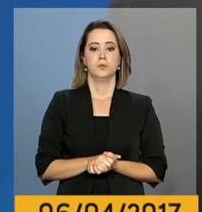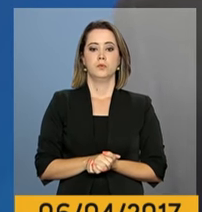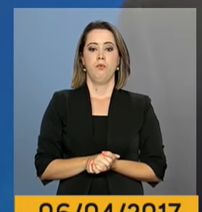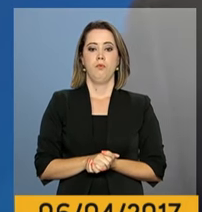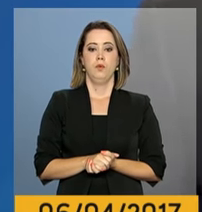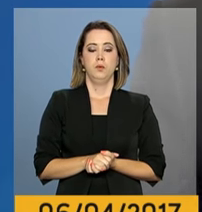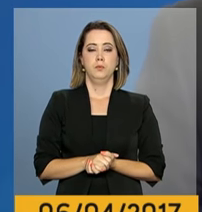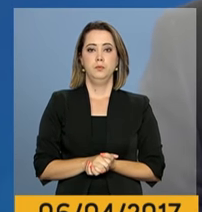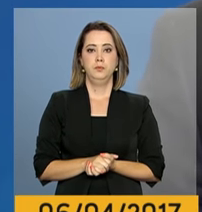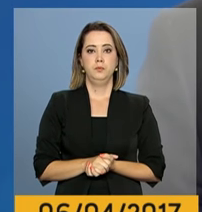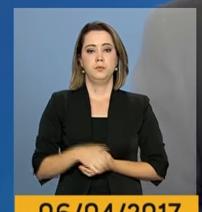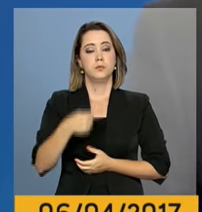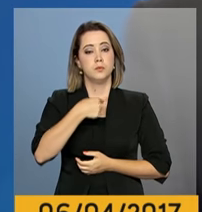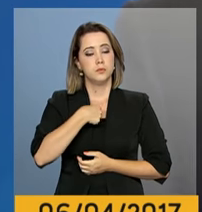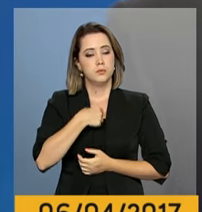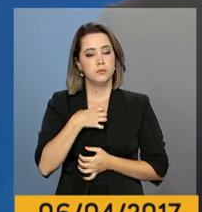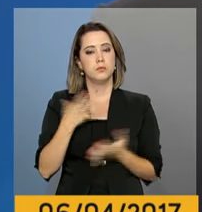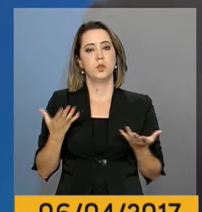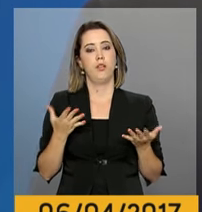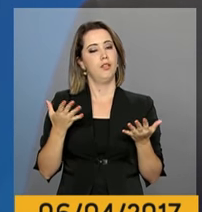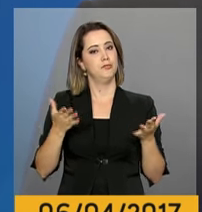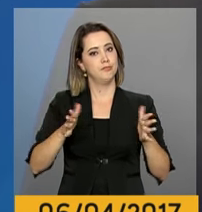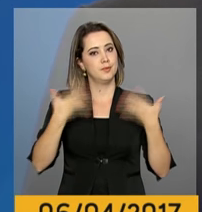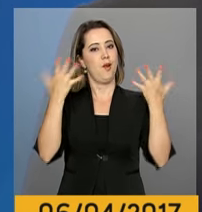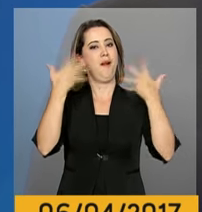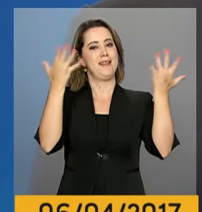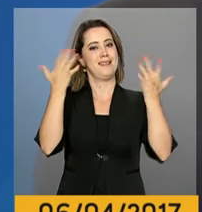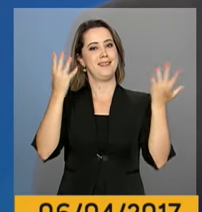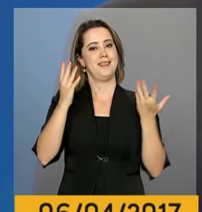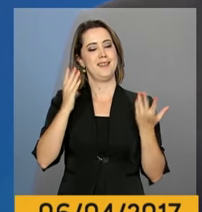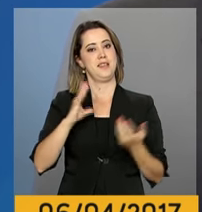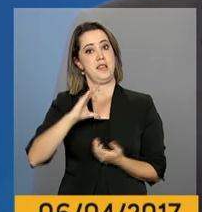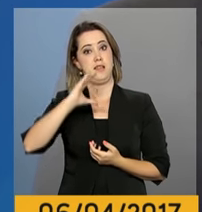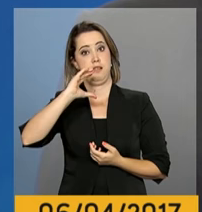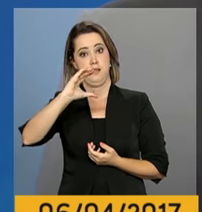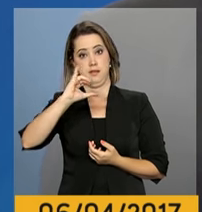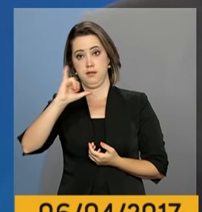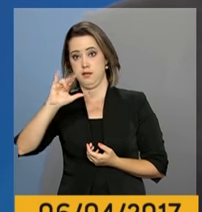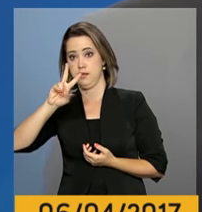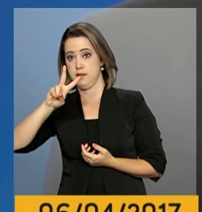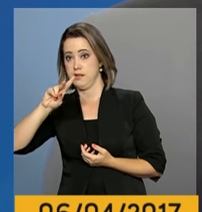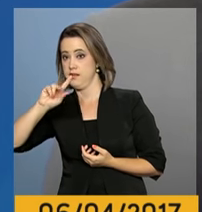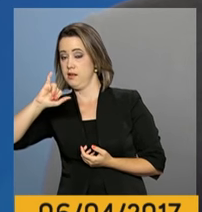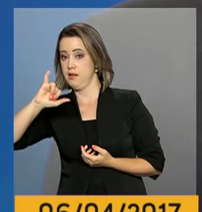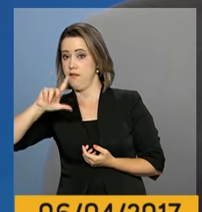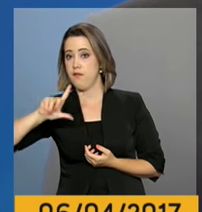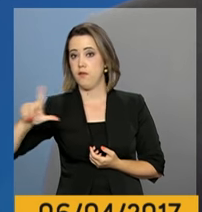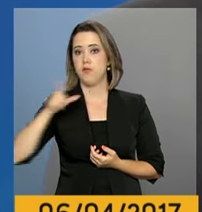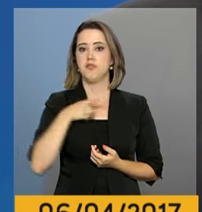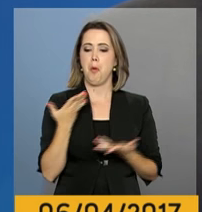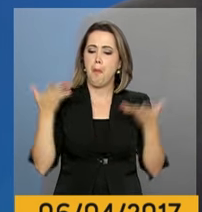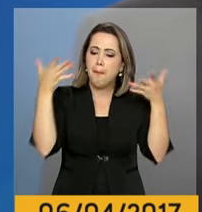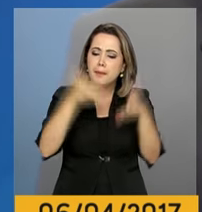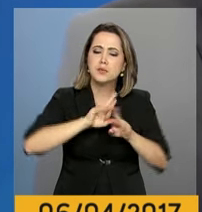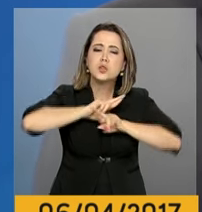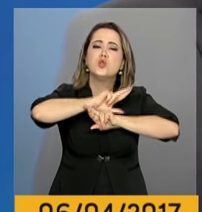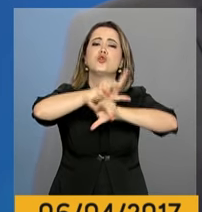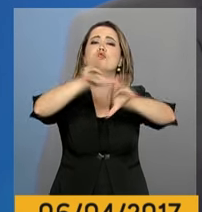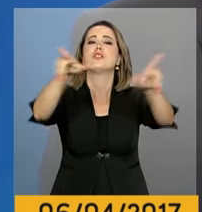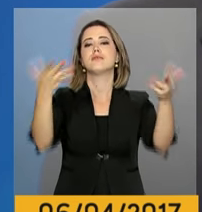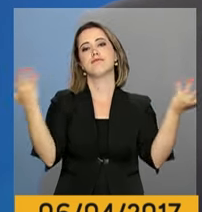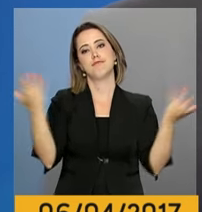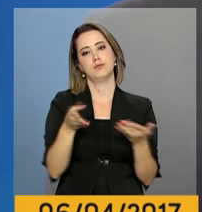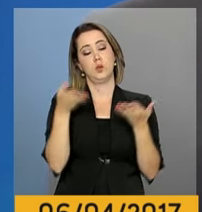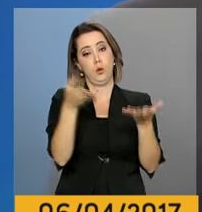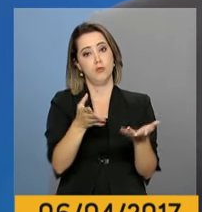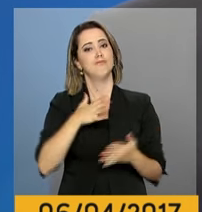eu tenho com muita alegria cívica participado de vários momentos como este. E é